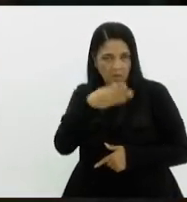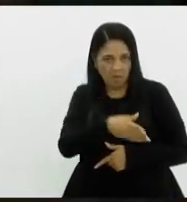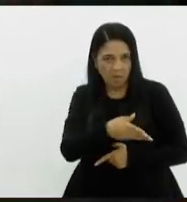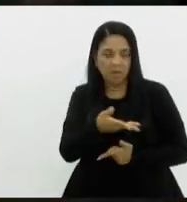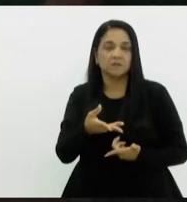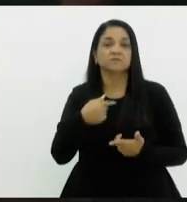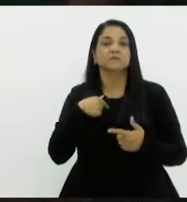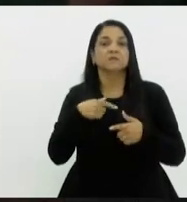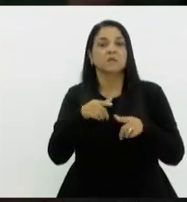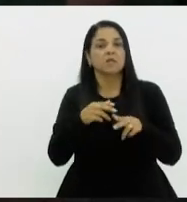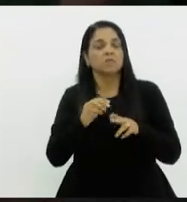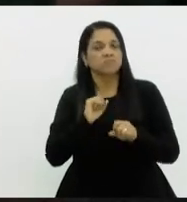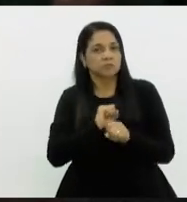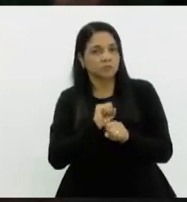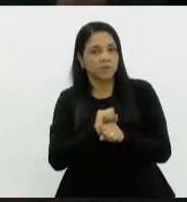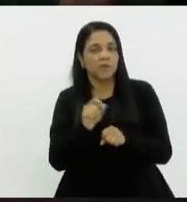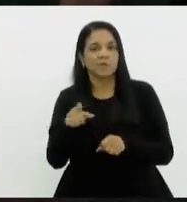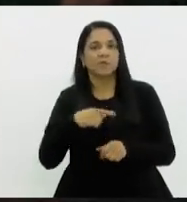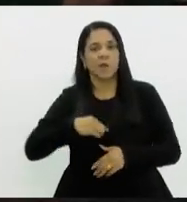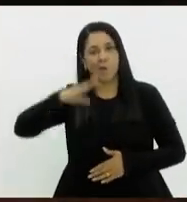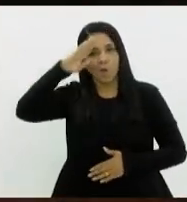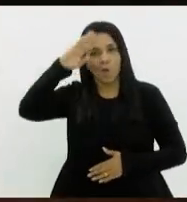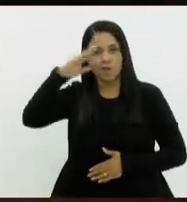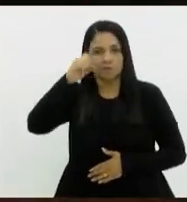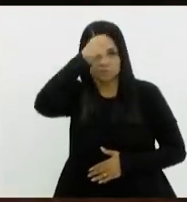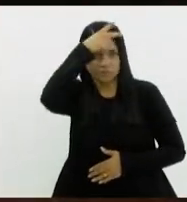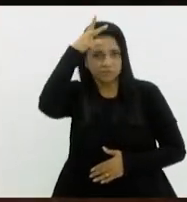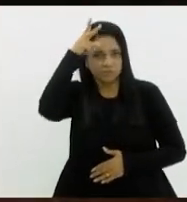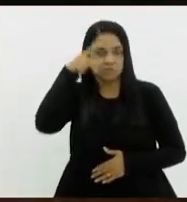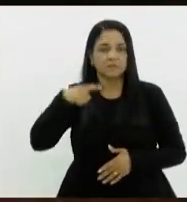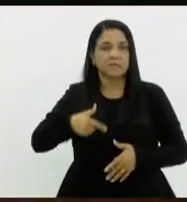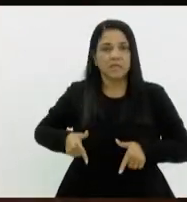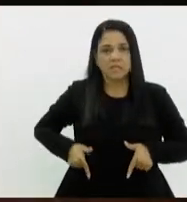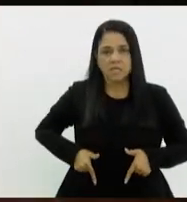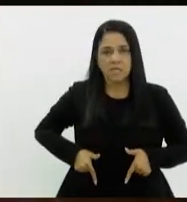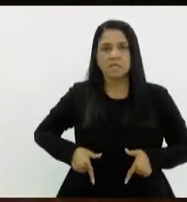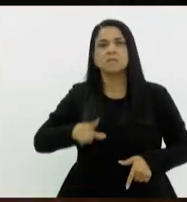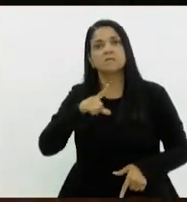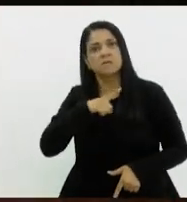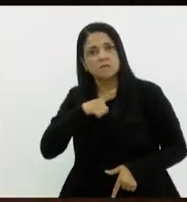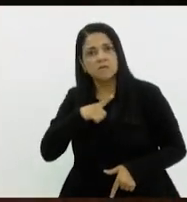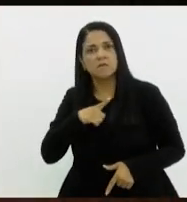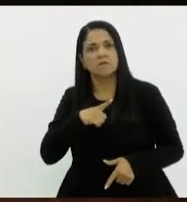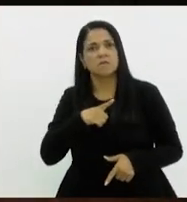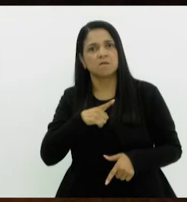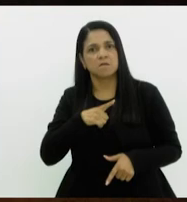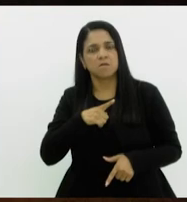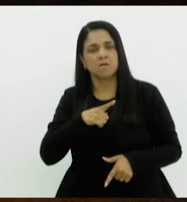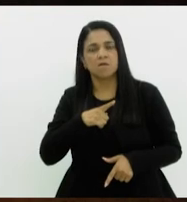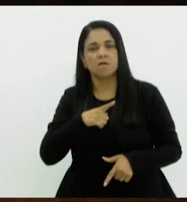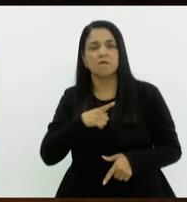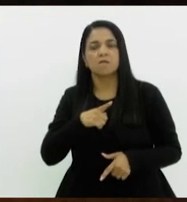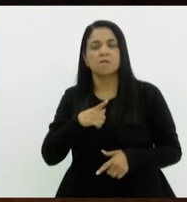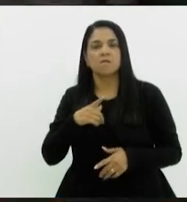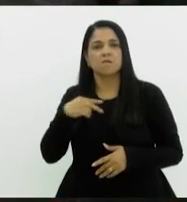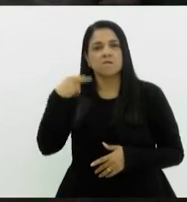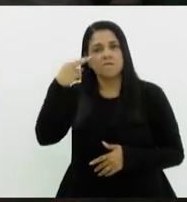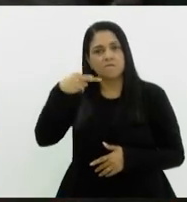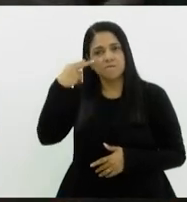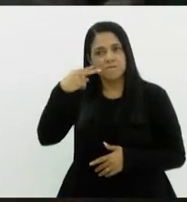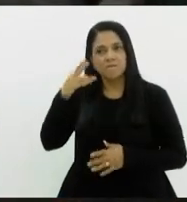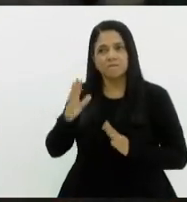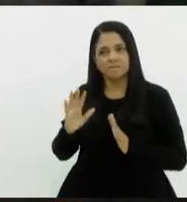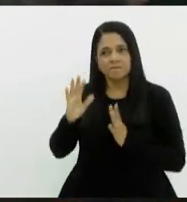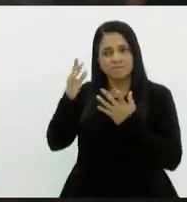Guarda Municipal saia armada, porque força de segurança tem que ter arma. Então, presidente, saudar ao vereador Rogério